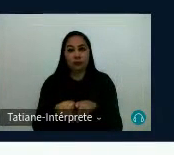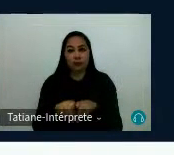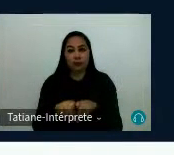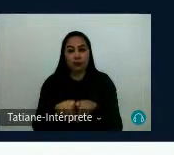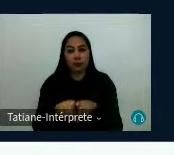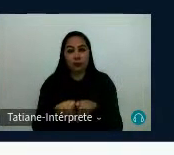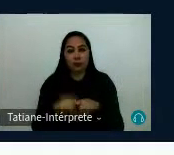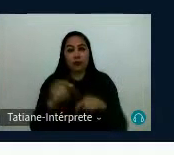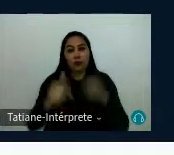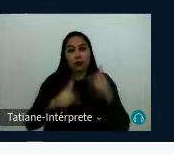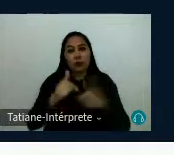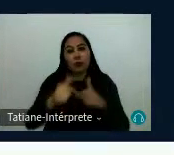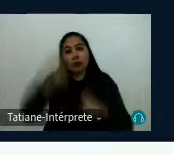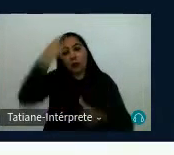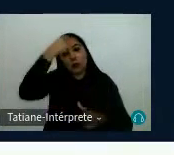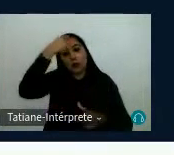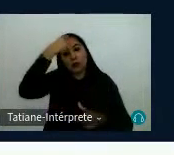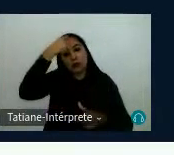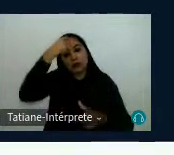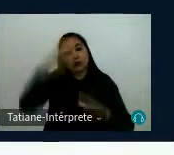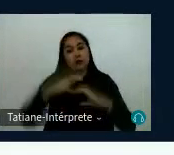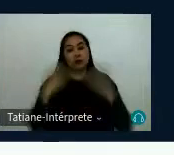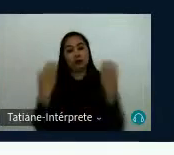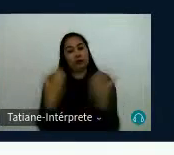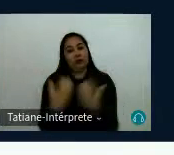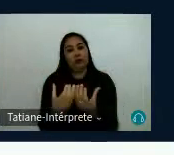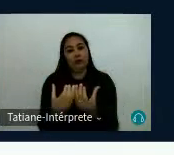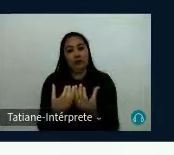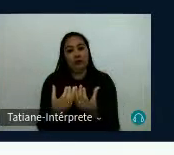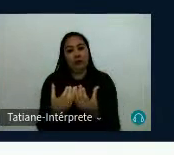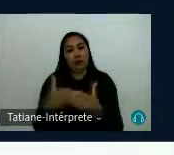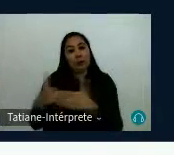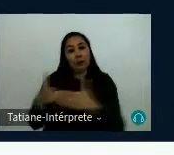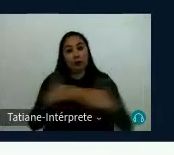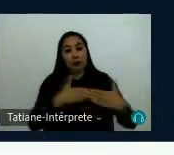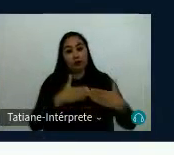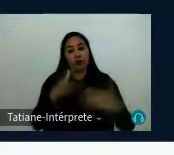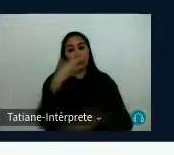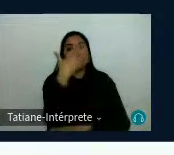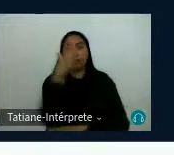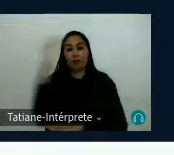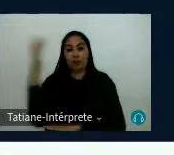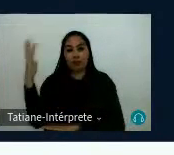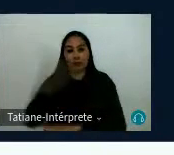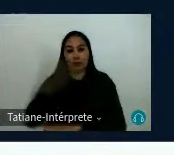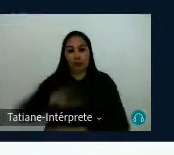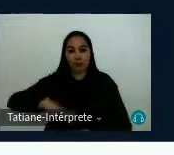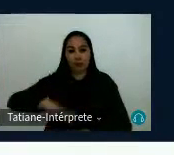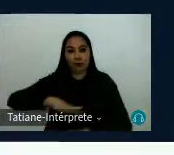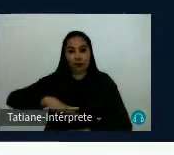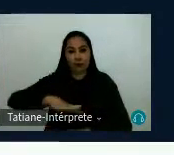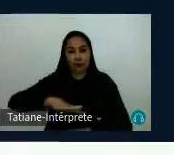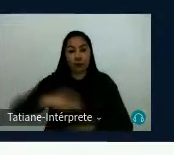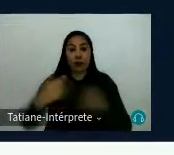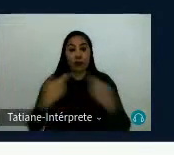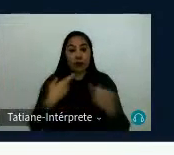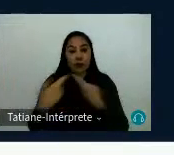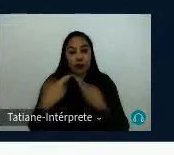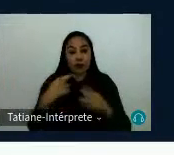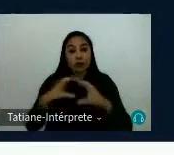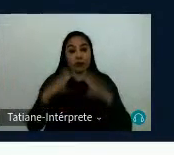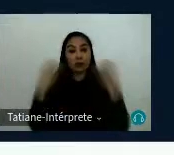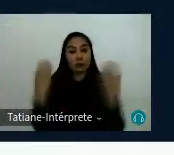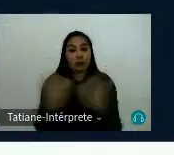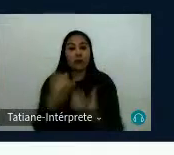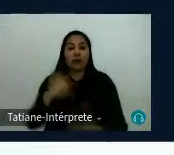de conscientização com a comunidade para a preservação do meio ambiente. Então, essa relação com a comunidade, ela é fundamental. Então,